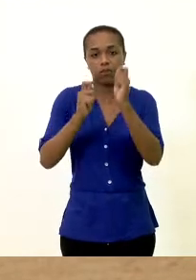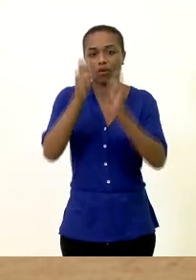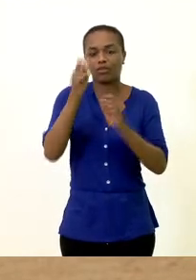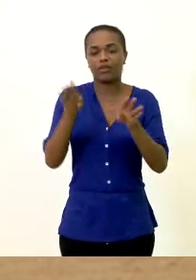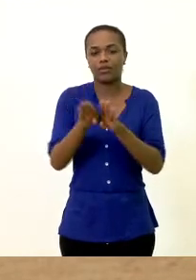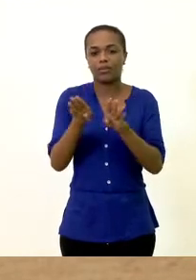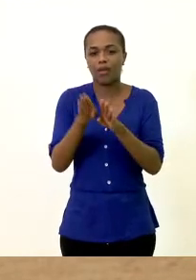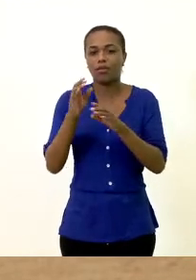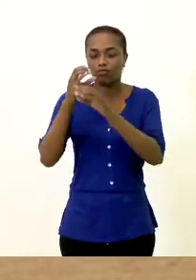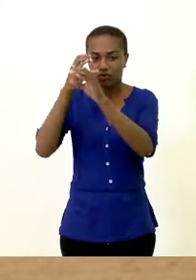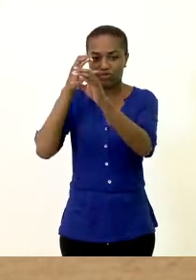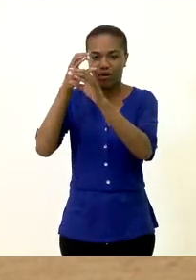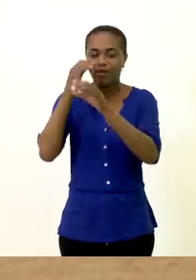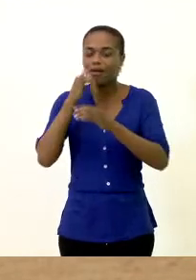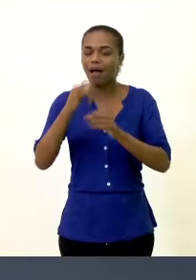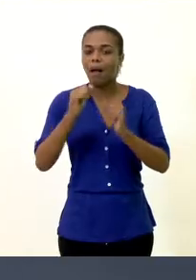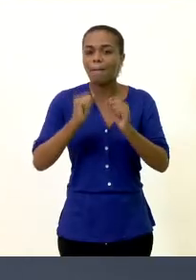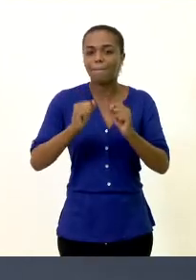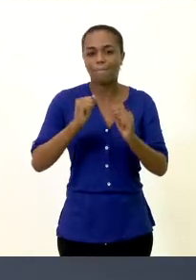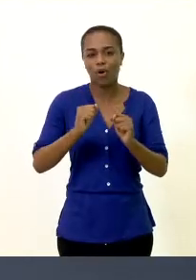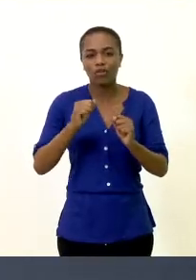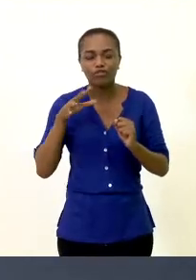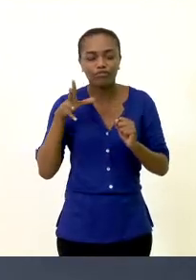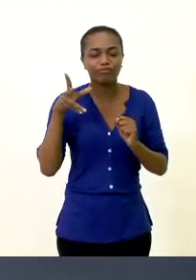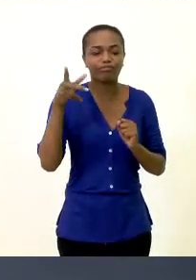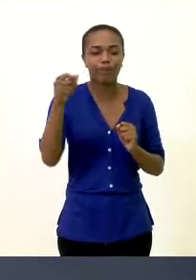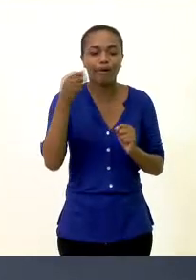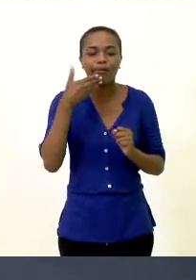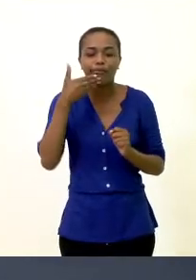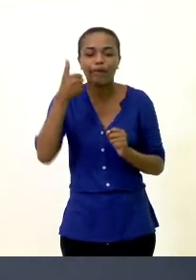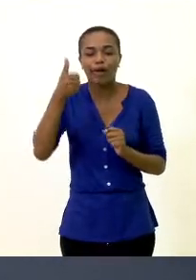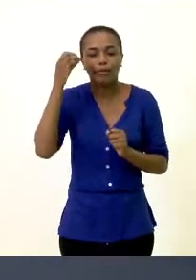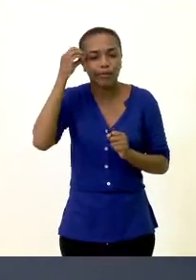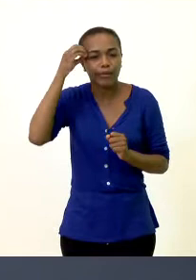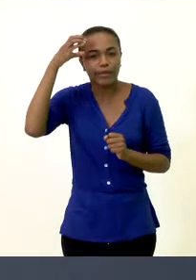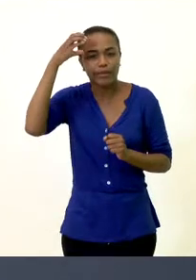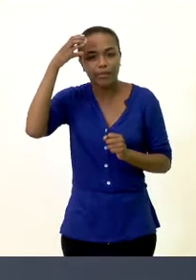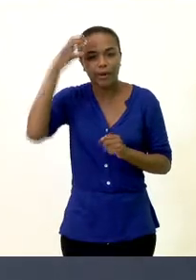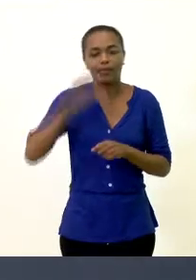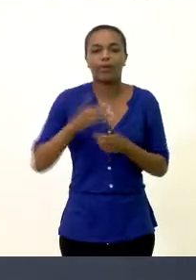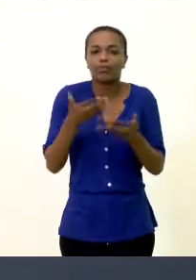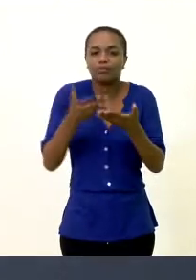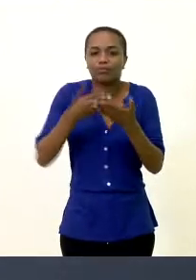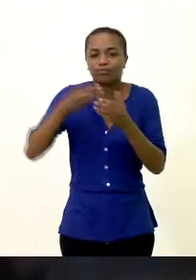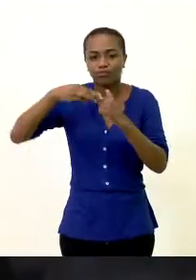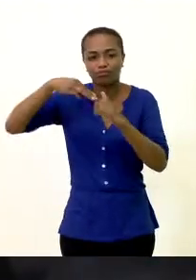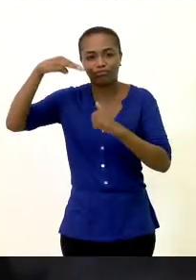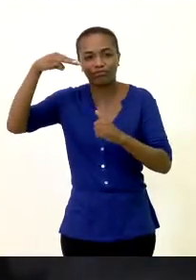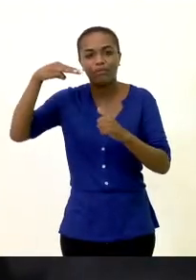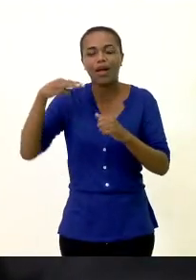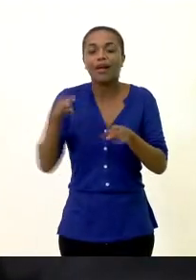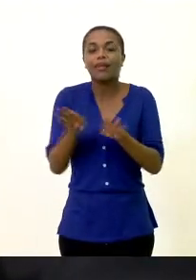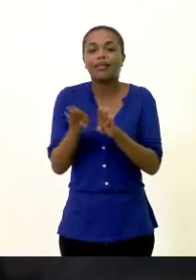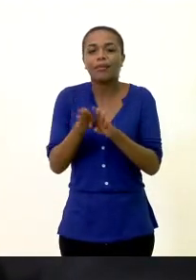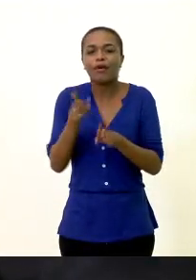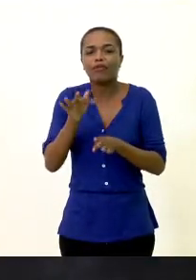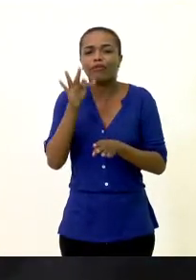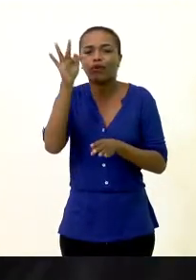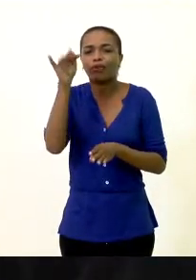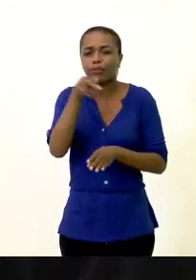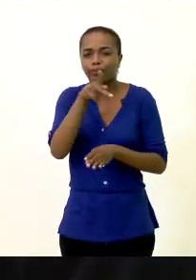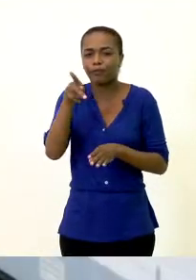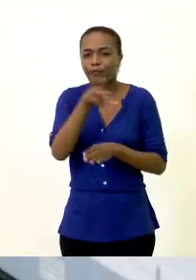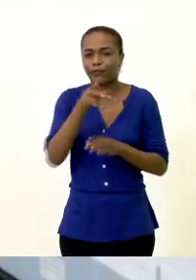robótica. O engenheiro eletricista ainda pode aprimorar seus conhecimentos por meio de programas de pós-graduação e